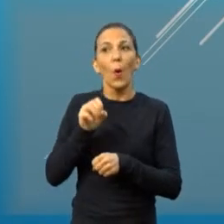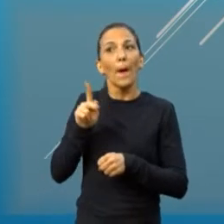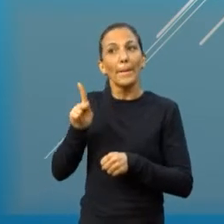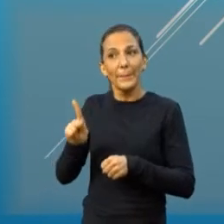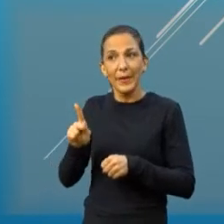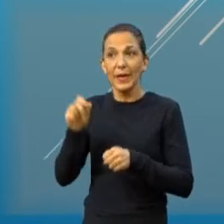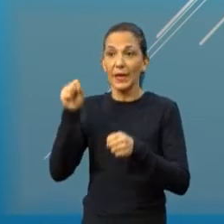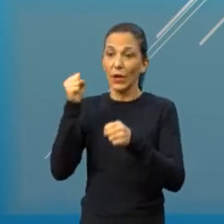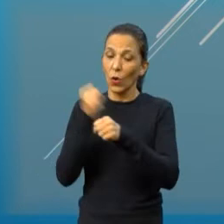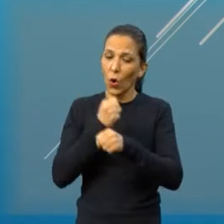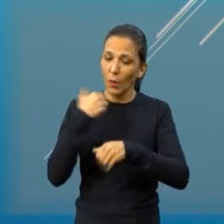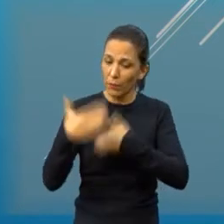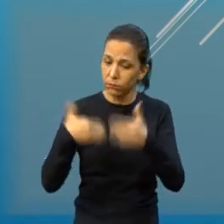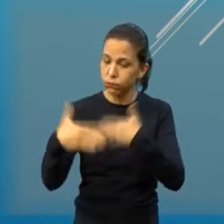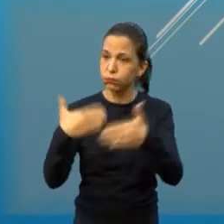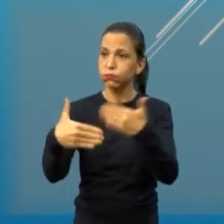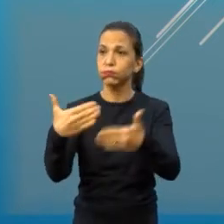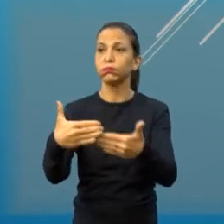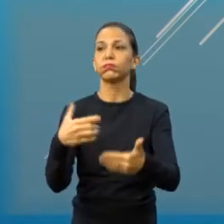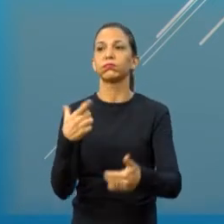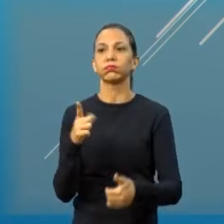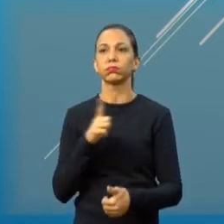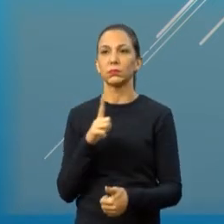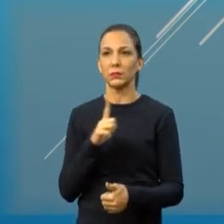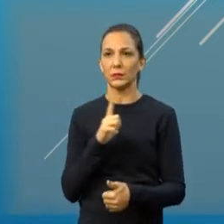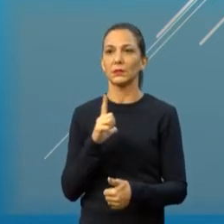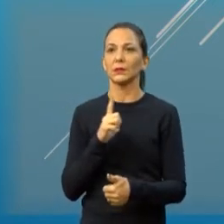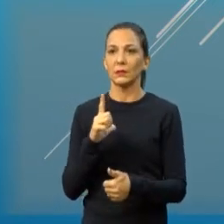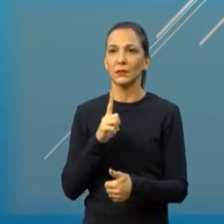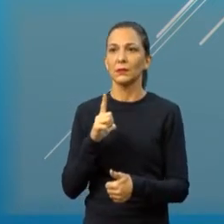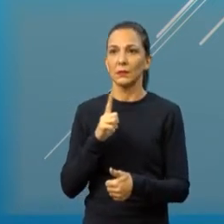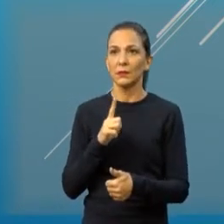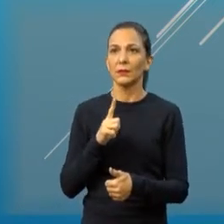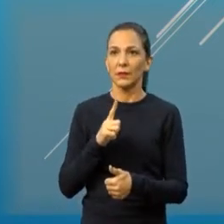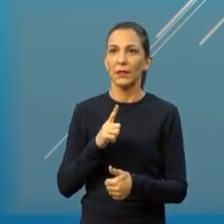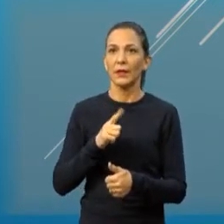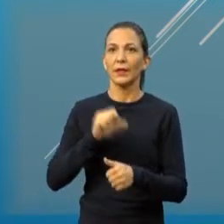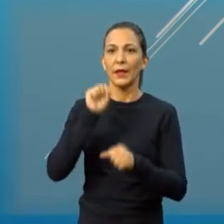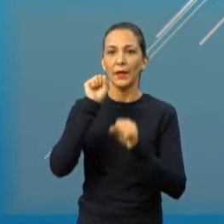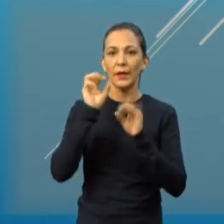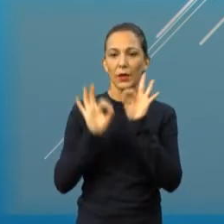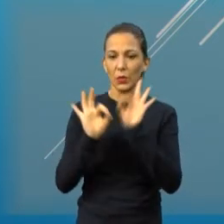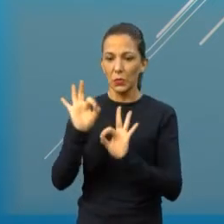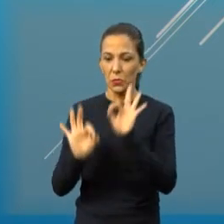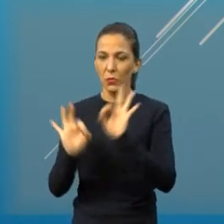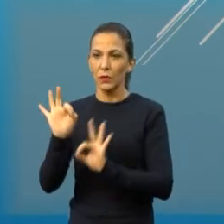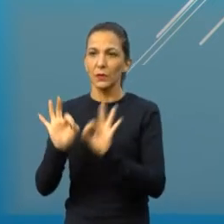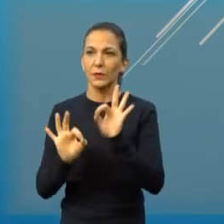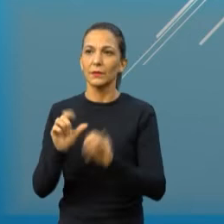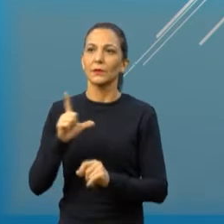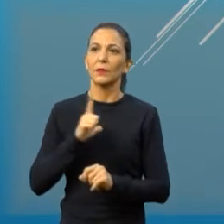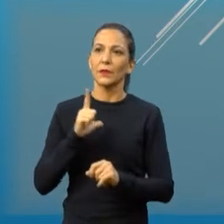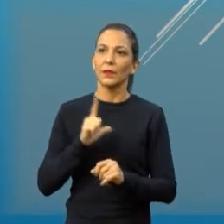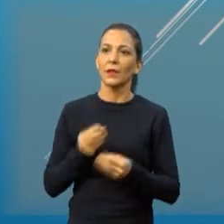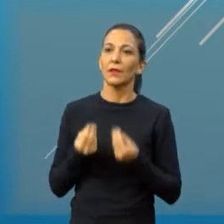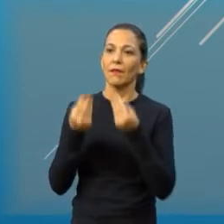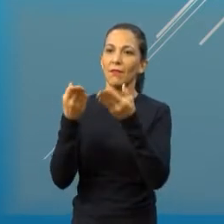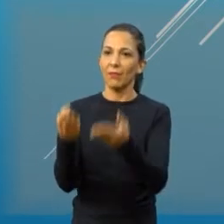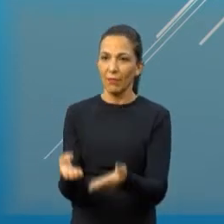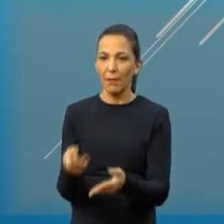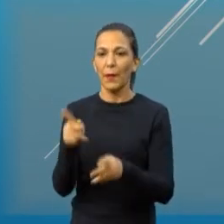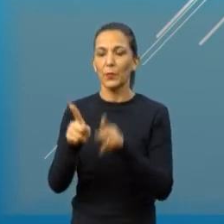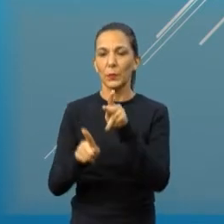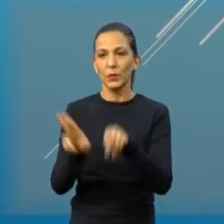as obras já estão bem aceleradas já estão a alvenaria no reboque logo mais estará sendo entregue